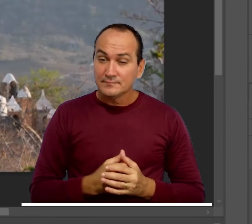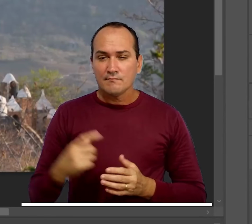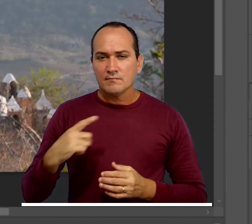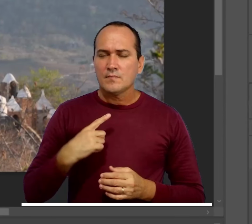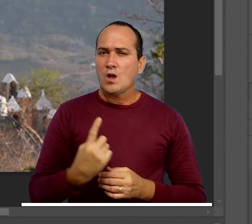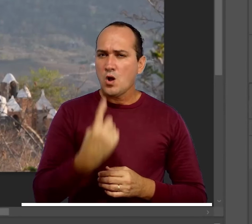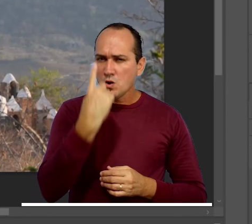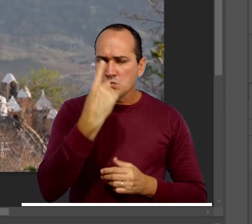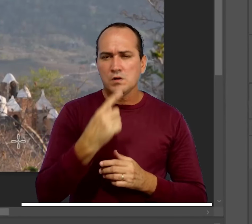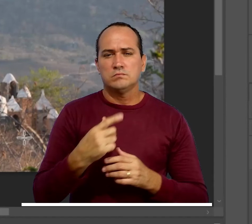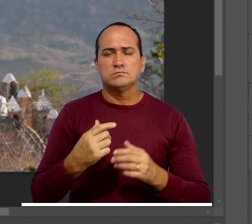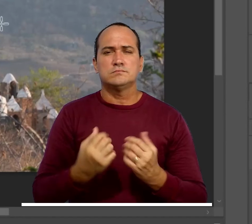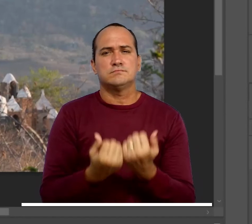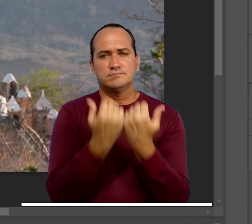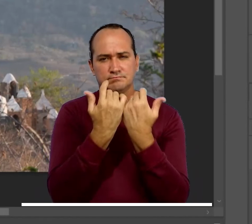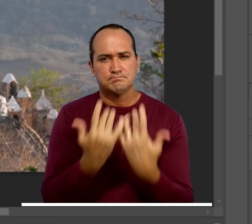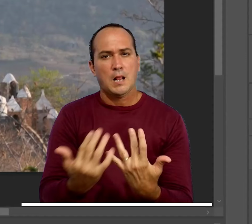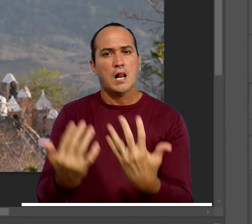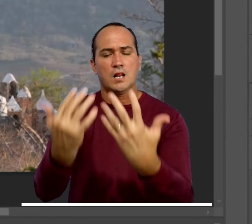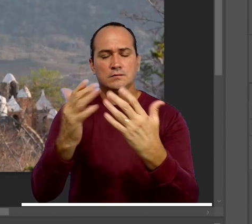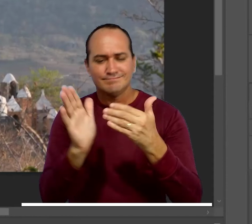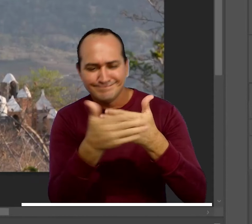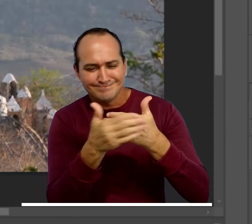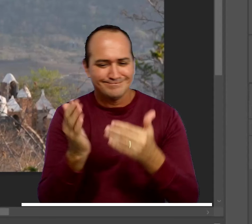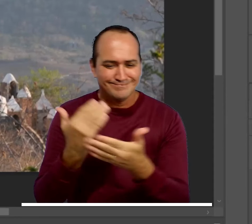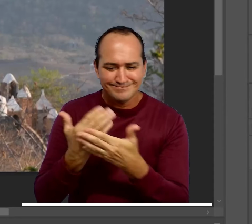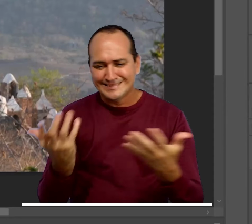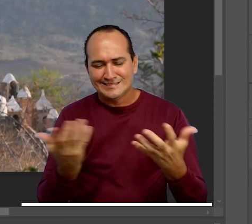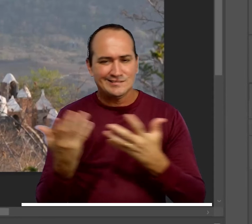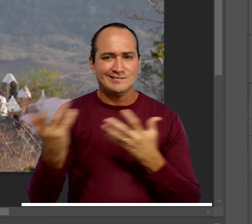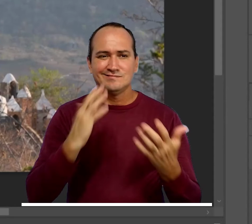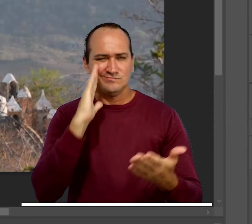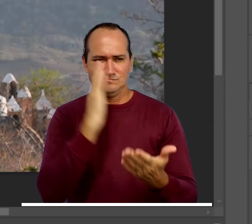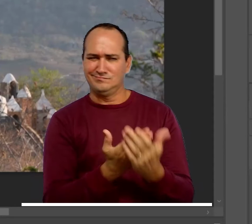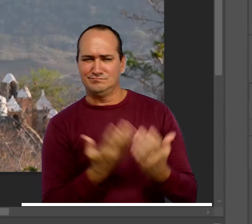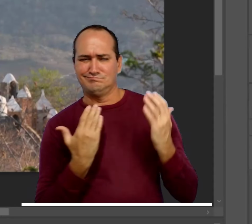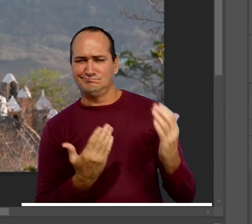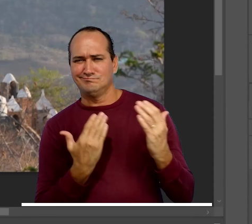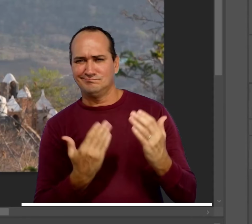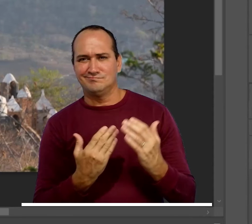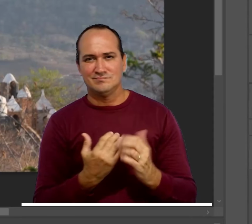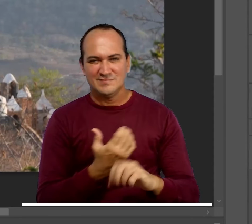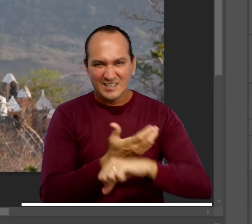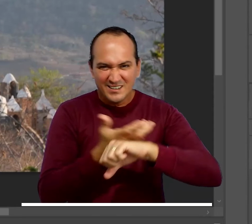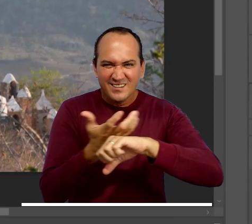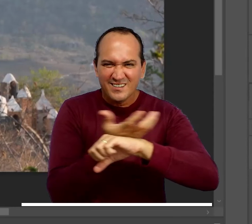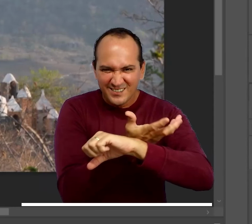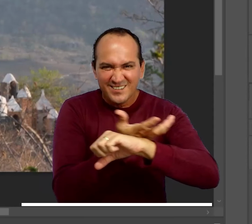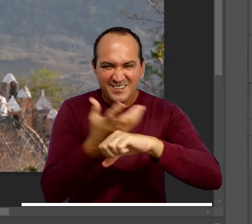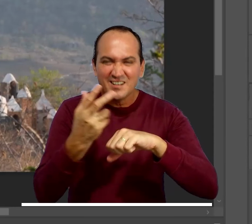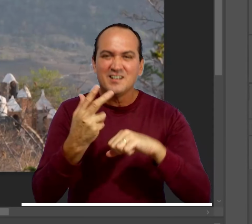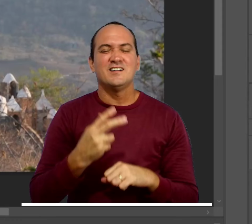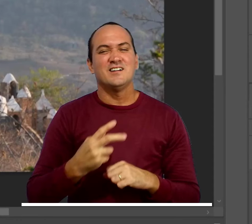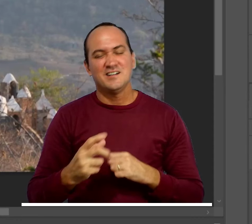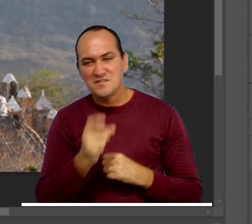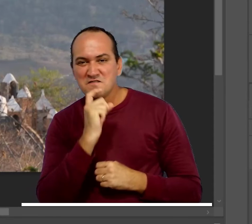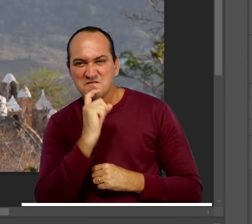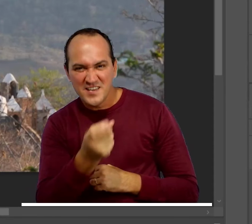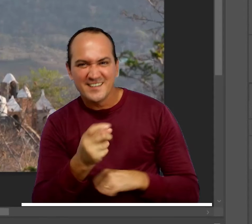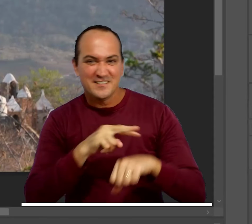uma parte aqui de vegetação que está cobrindo a parte que eu quero e não ficaria muito convincente se eu deixasse essa vegetação, porque é uma vegetação de primeiro